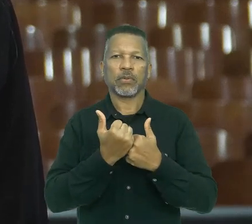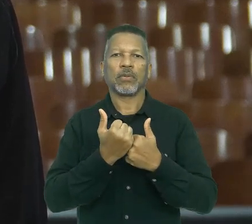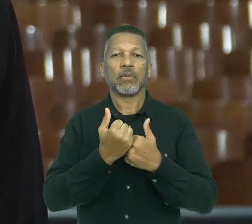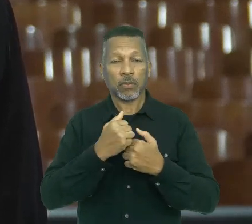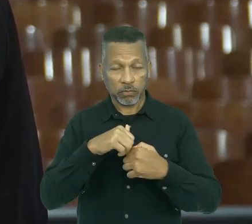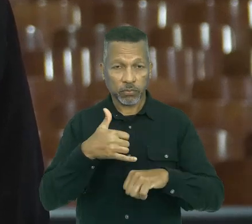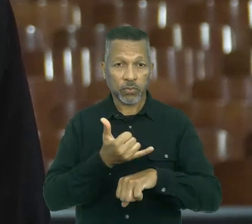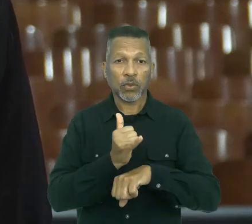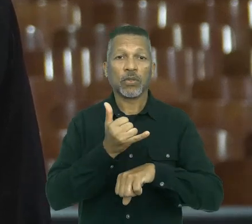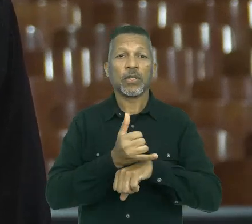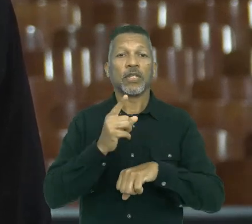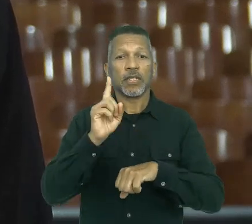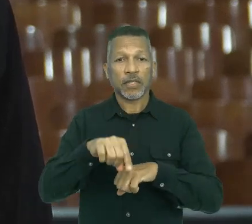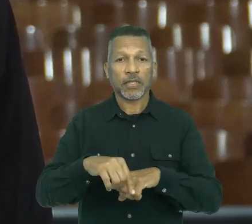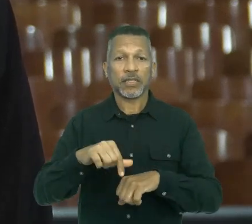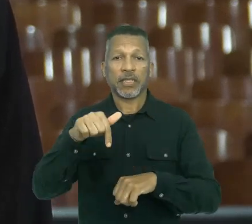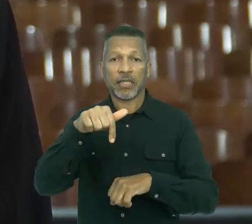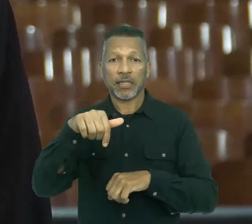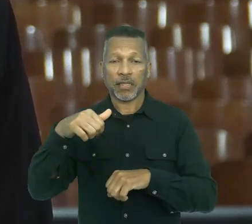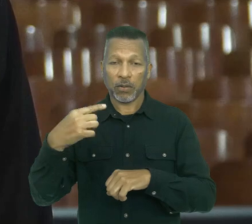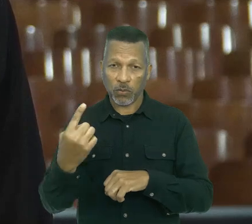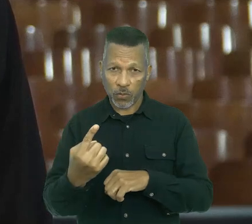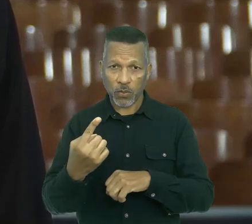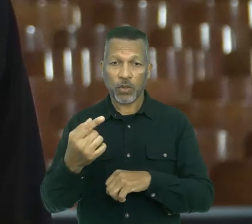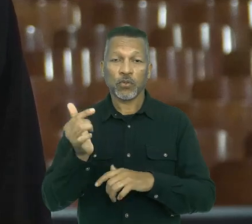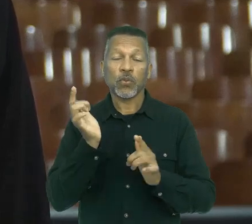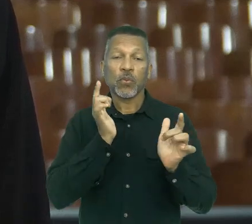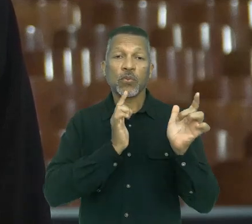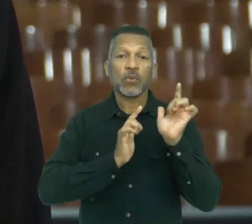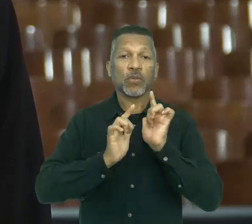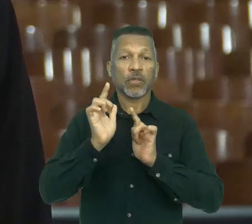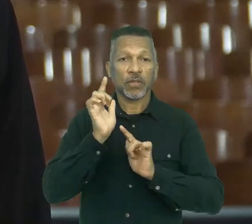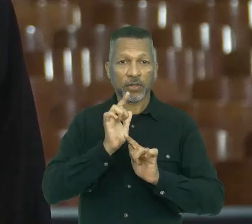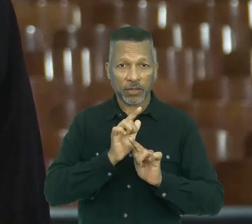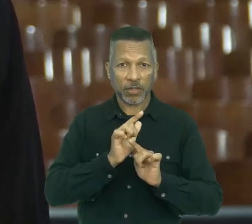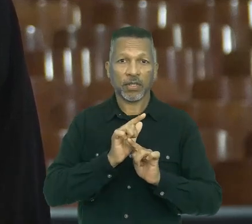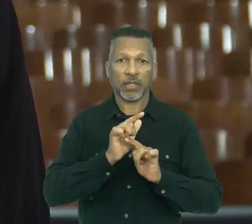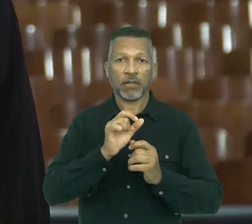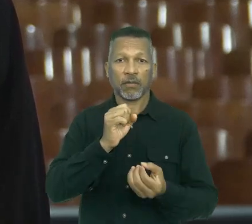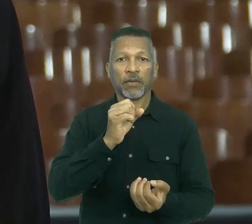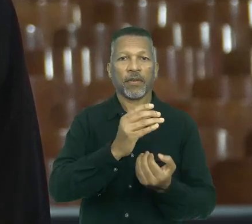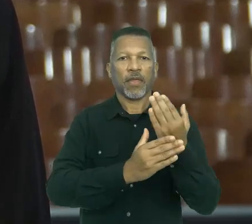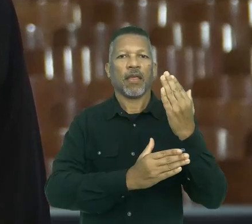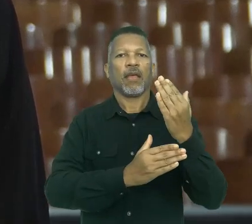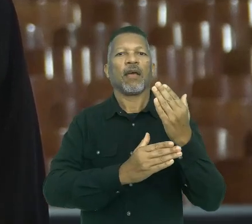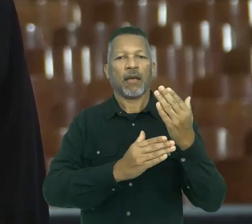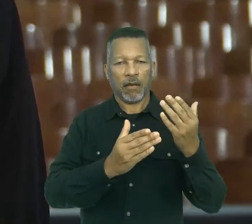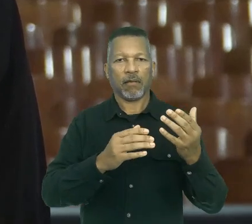em 1971, eles conseguiram fundar a Academia Olguim.